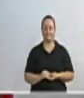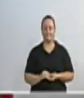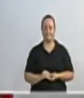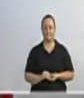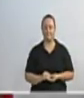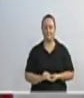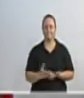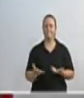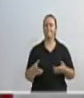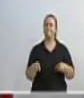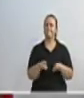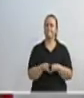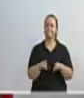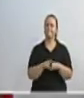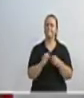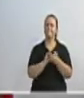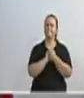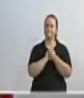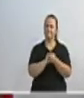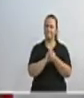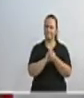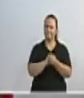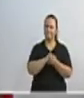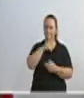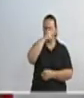o executivo que está aqui,